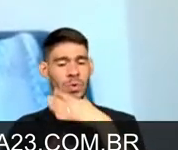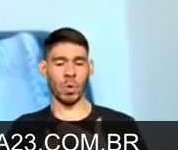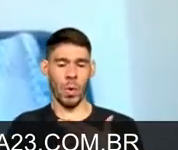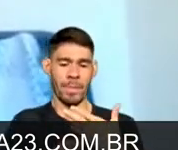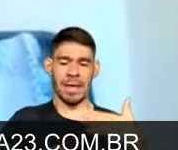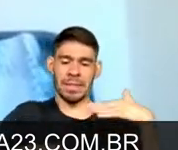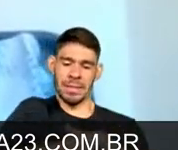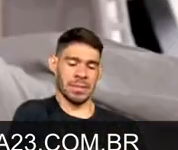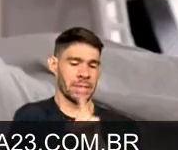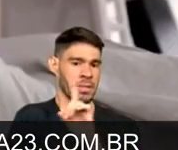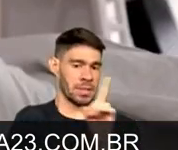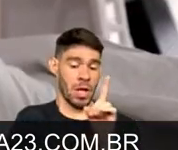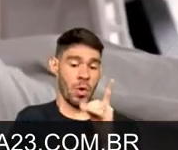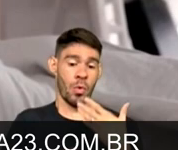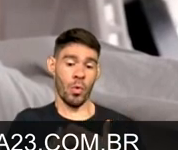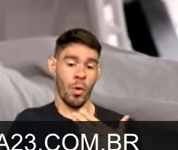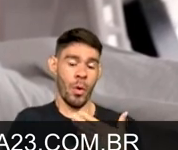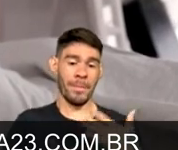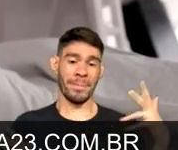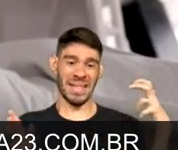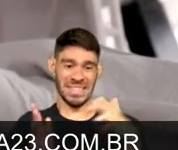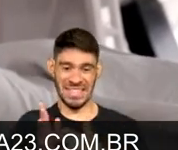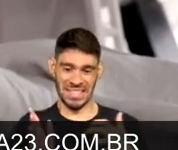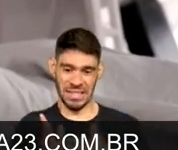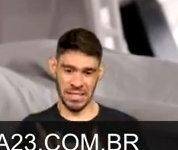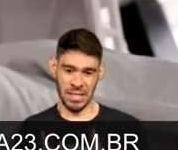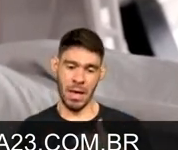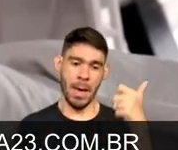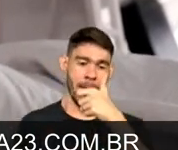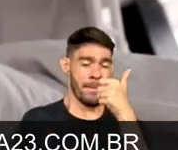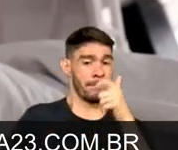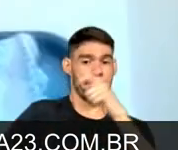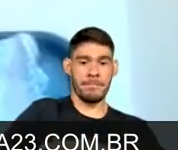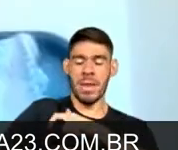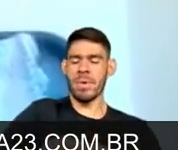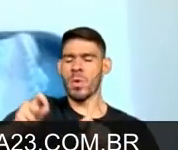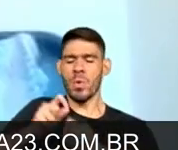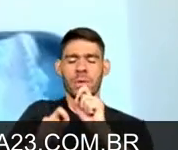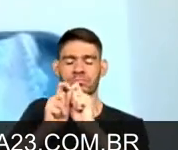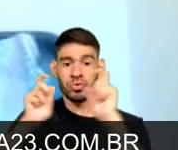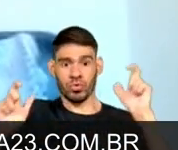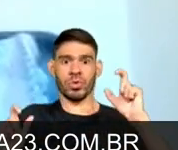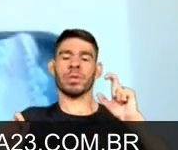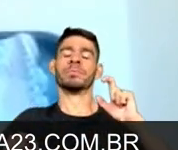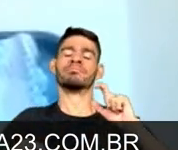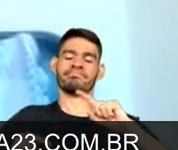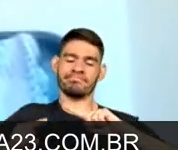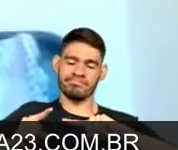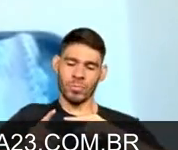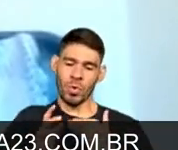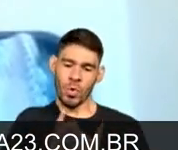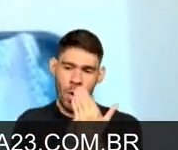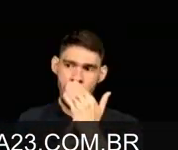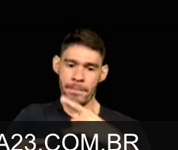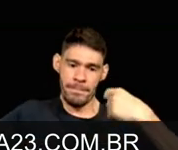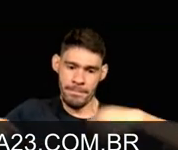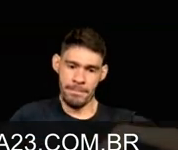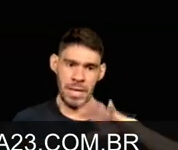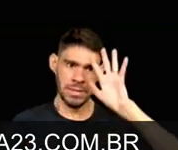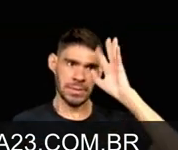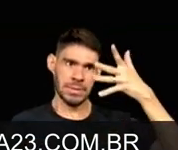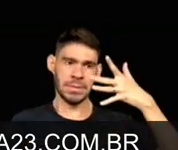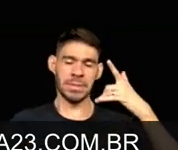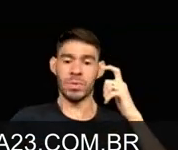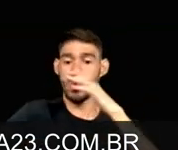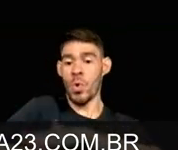de noite, o sono começa de manhã, primeiro momento que a gente acorda. Inicialmente, a gente precisa definir horário